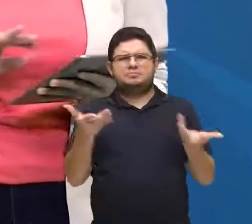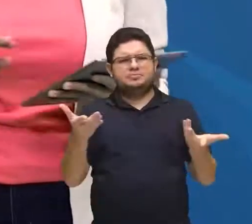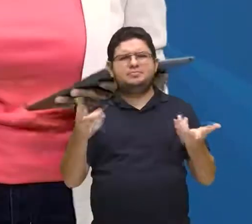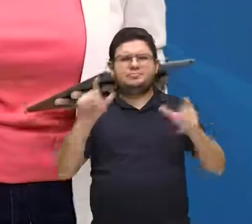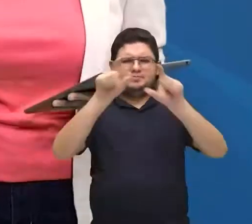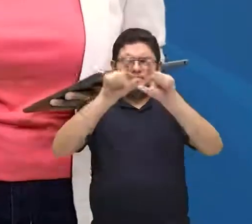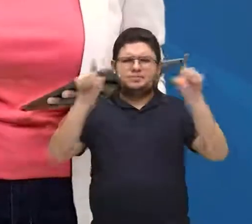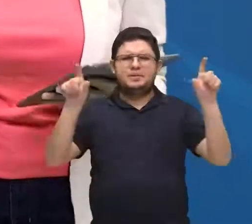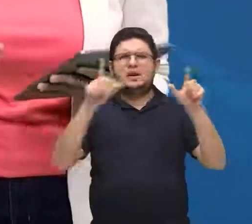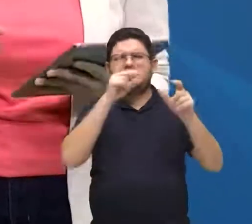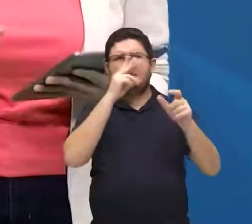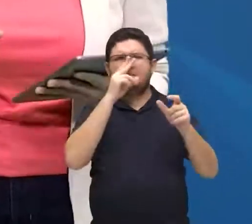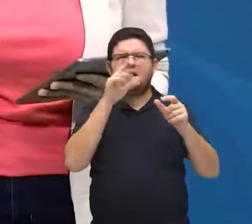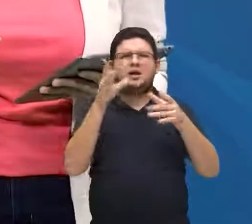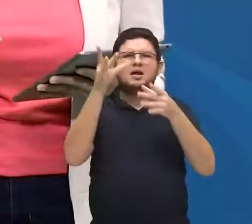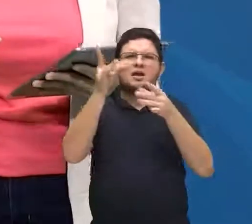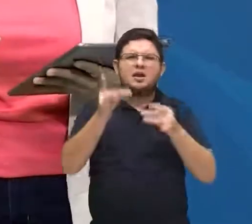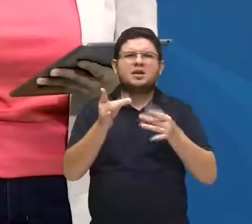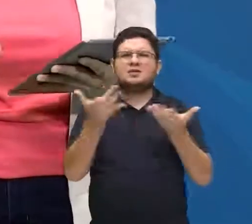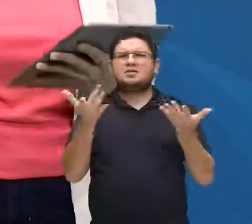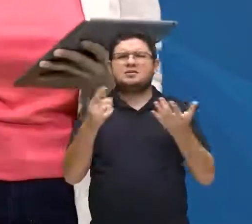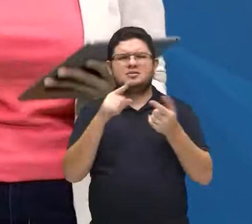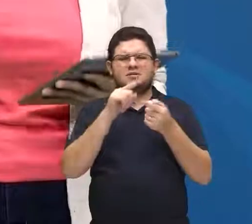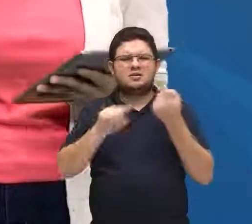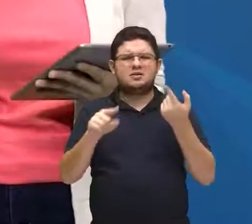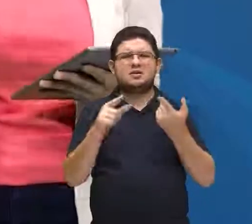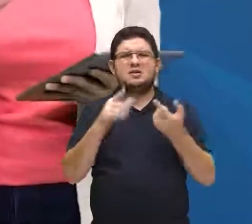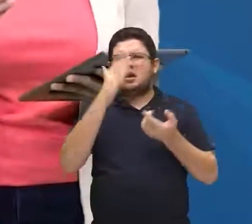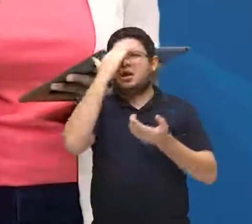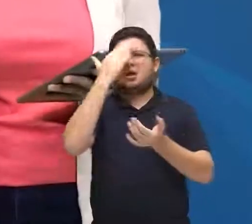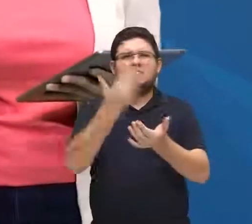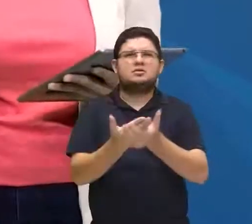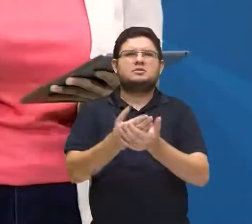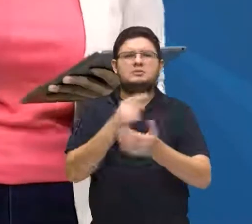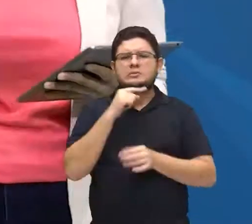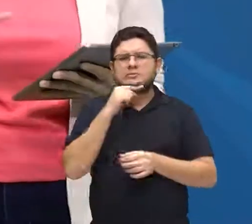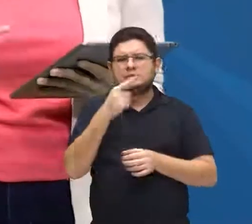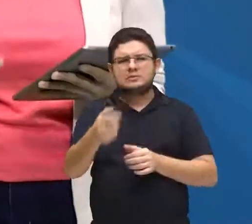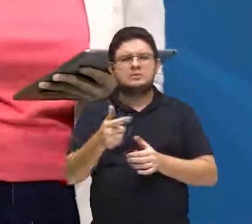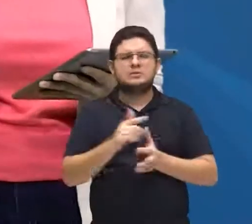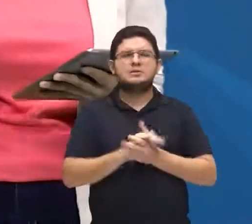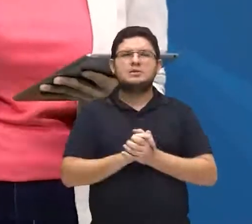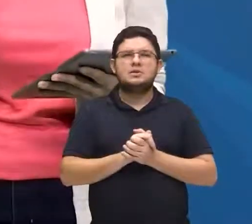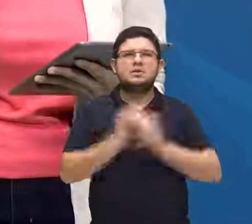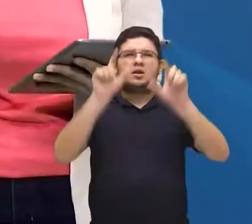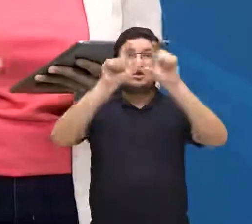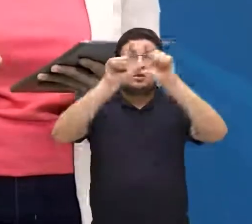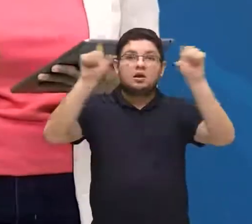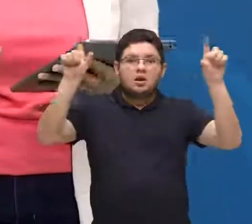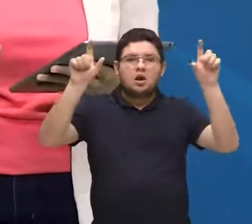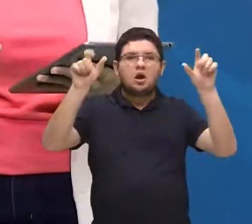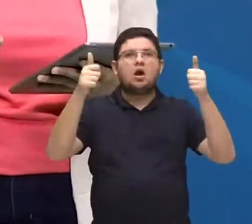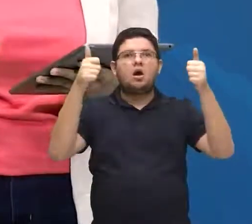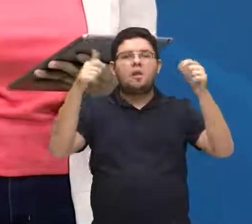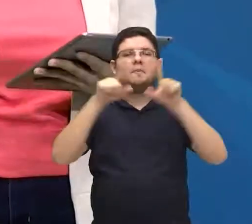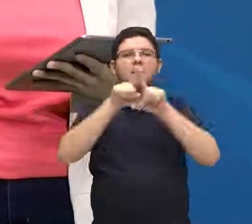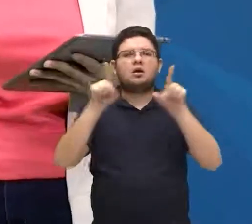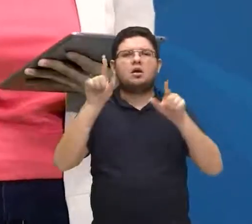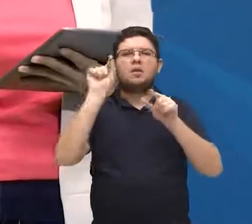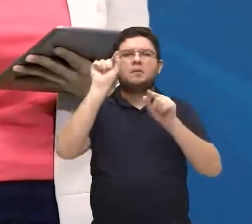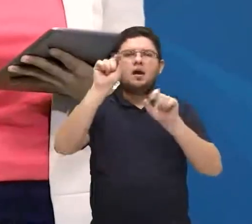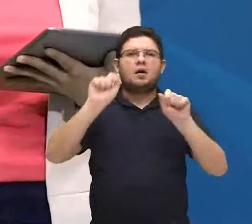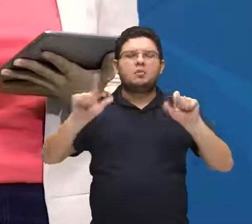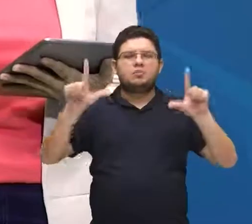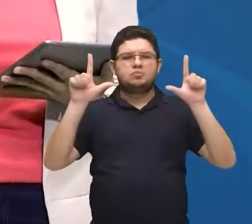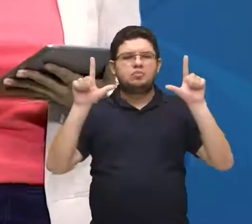tão superficial, não chega a dar credibilidade para aquela chamada, aquele título, né, aquela provocação que foi feita para despertar a